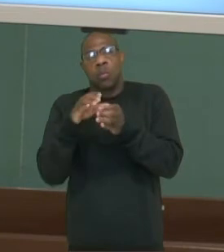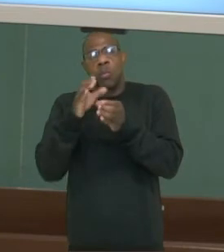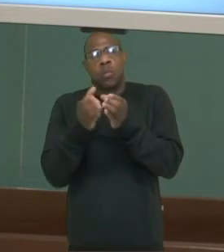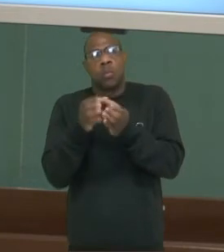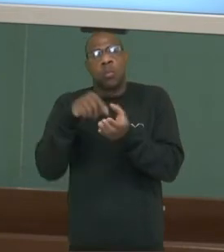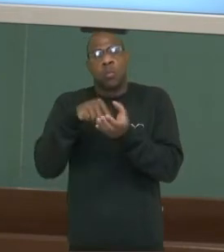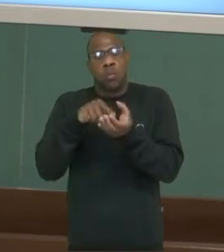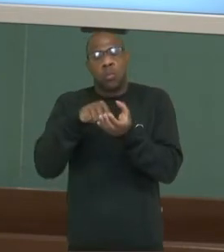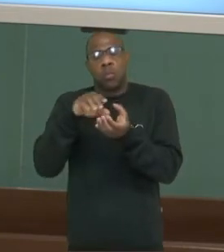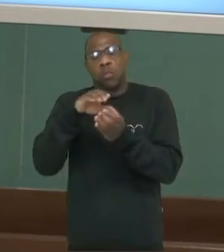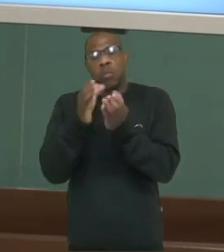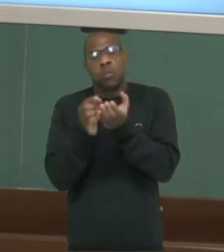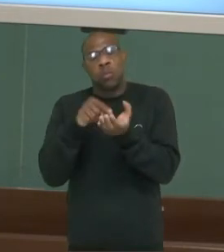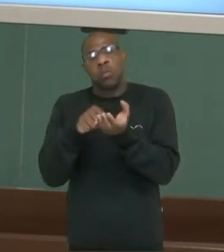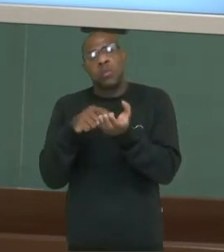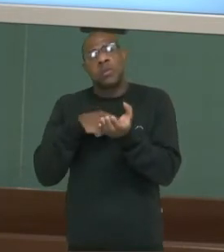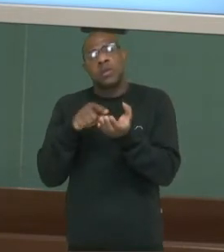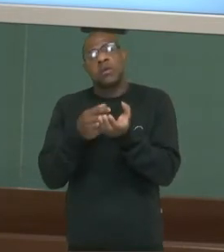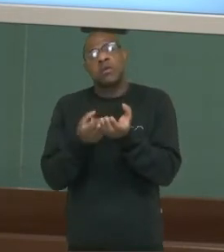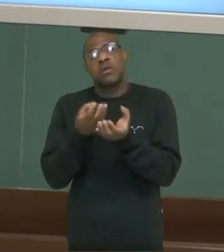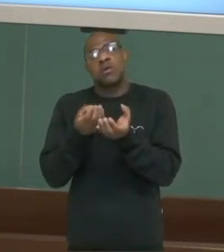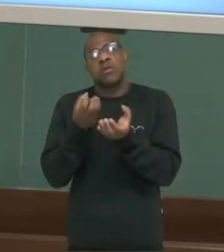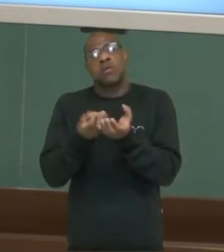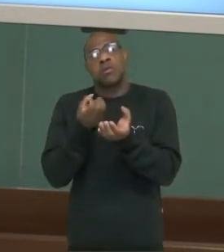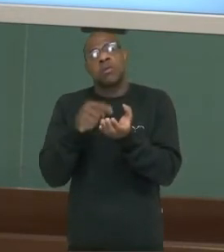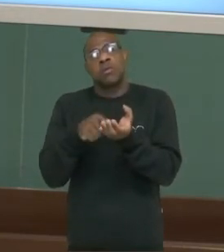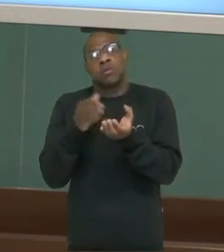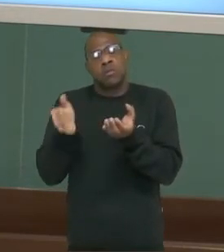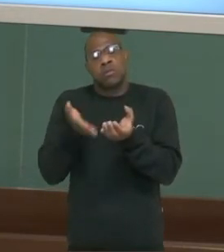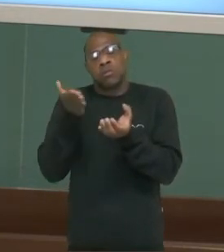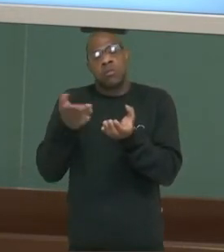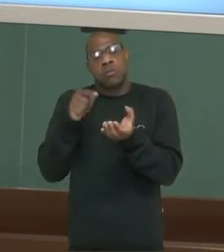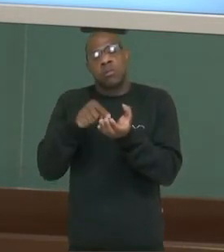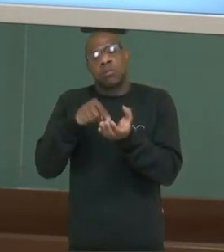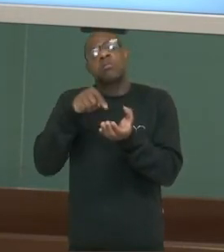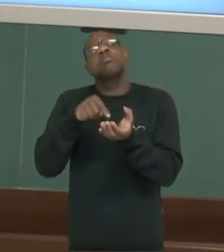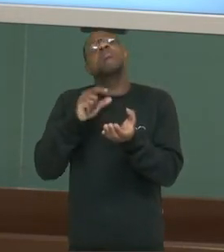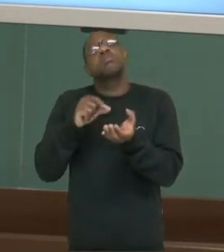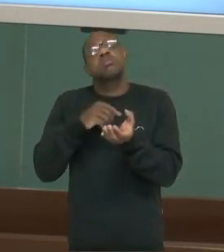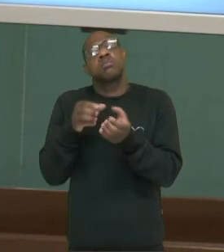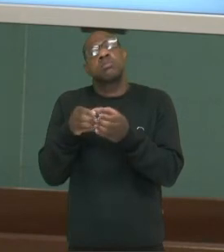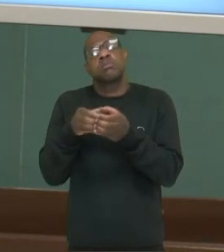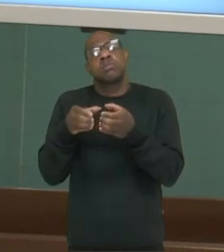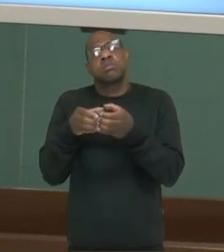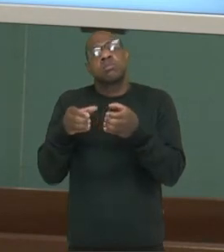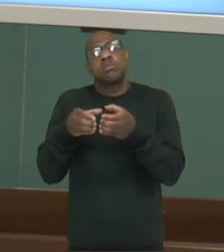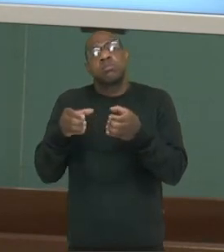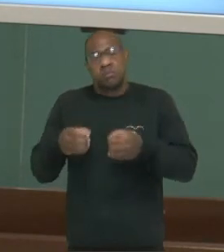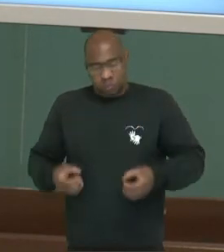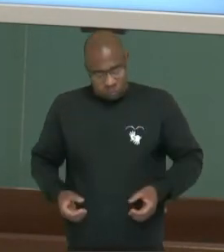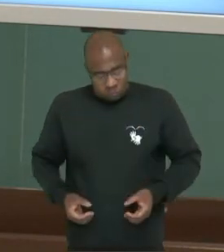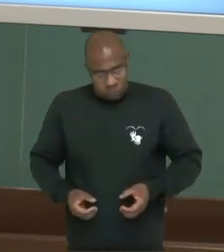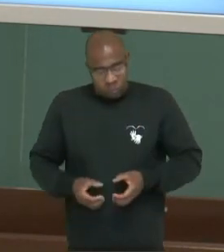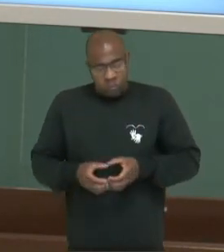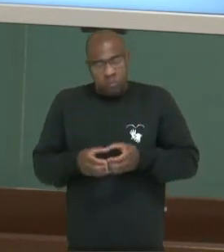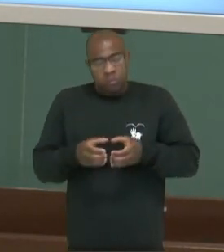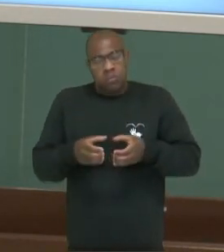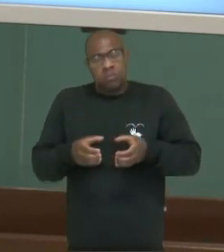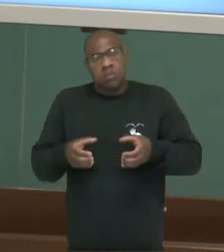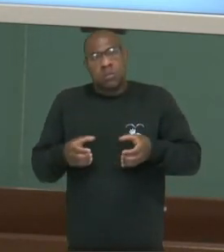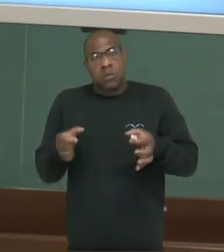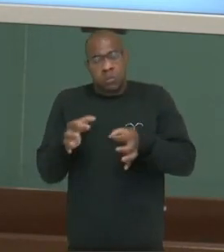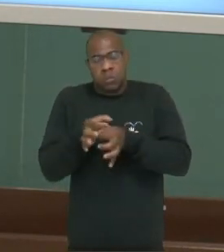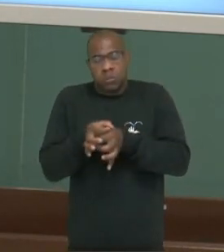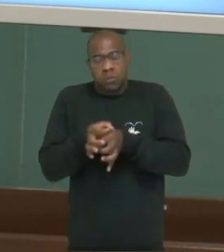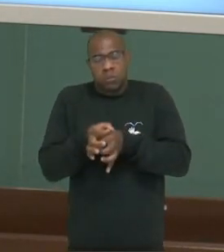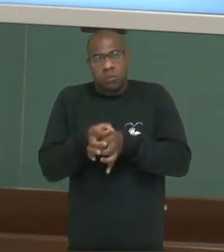ovócito secundário. Então, ele vai estimular esse folículo a crescer. Então, ele começa pequenininho